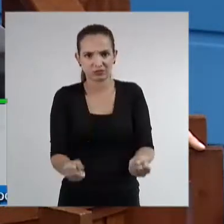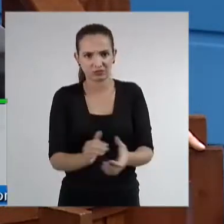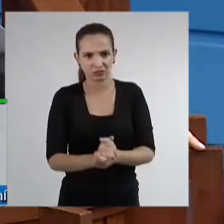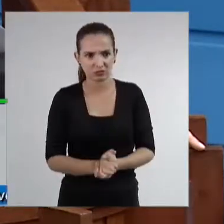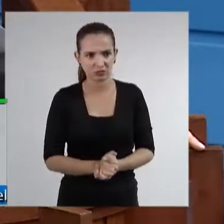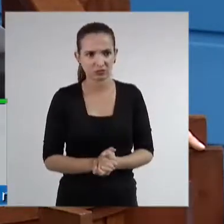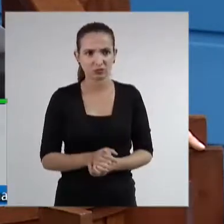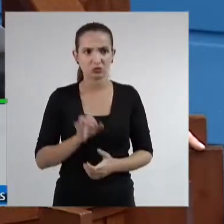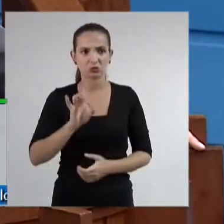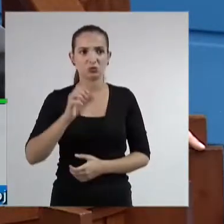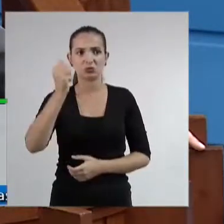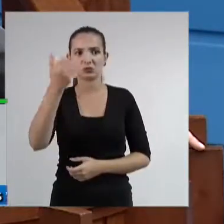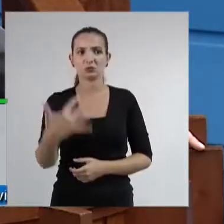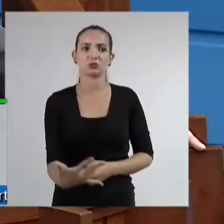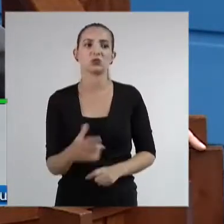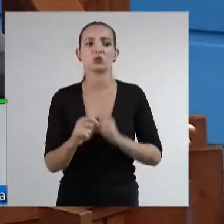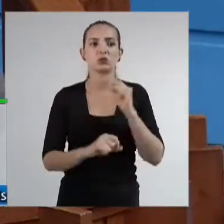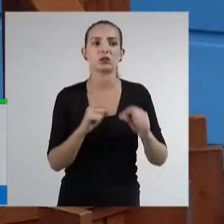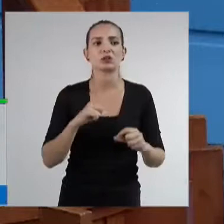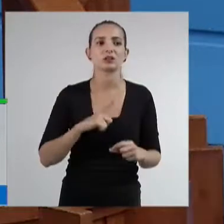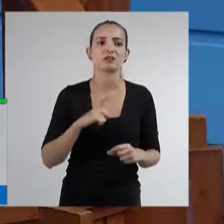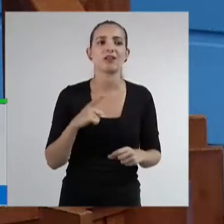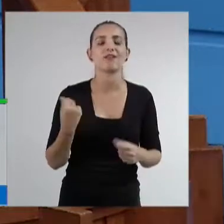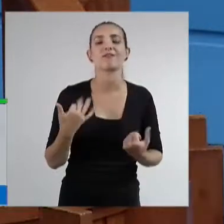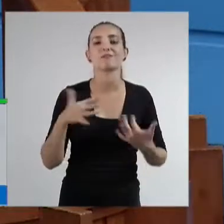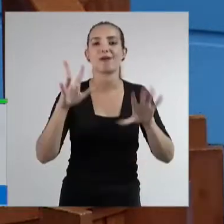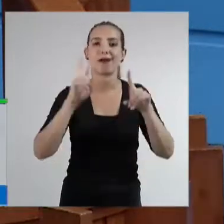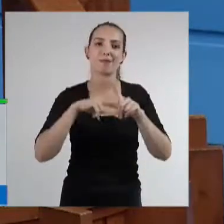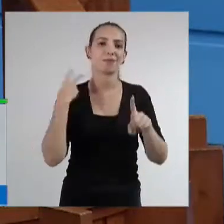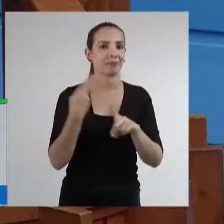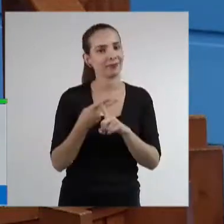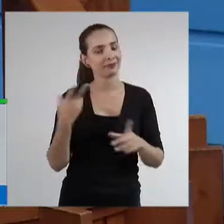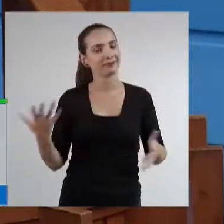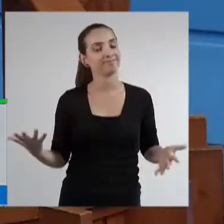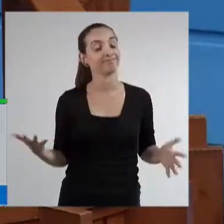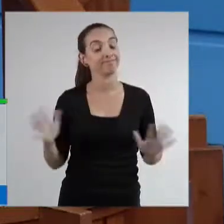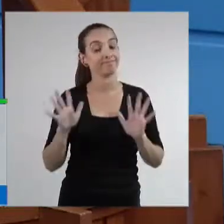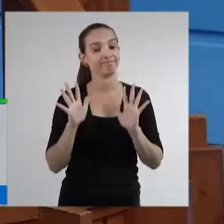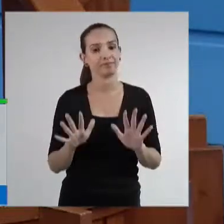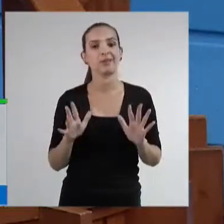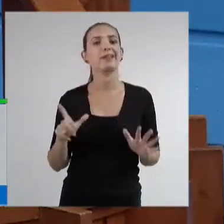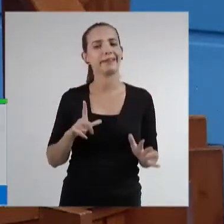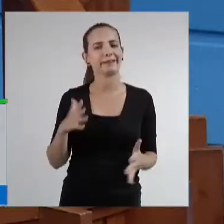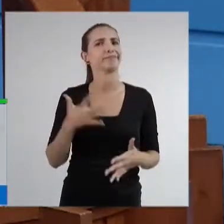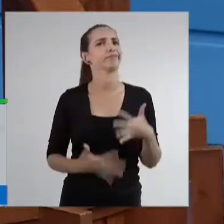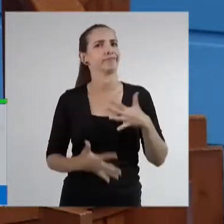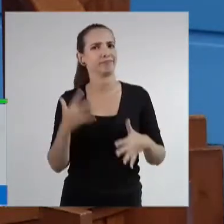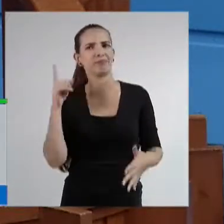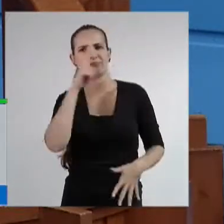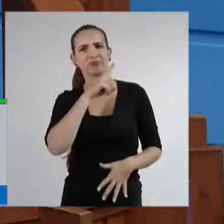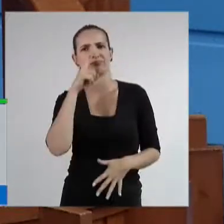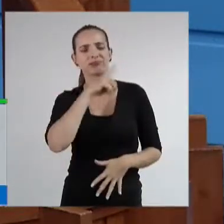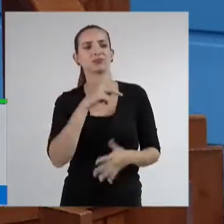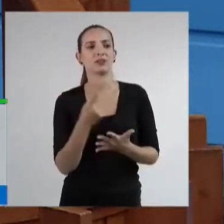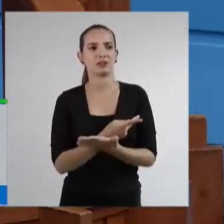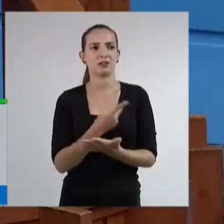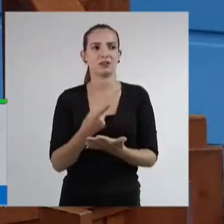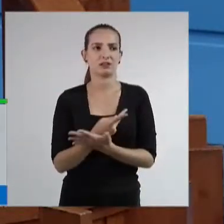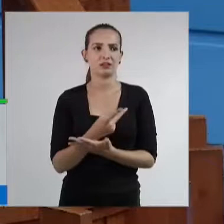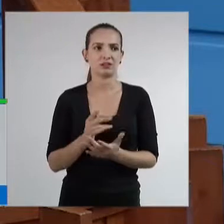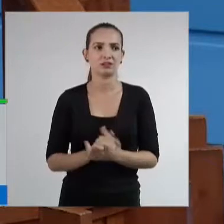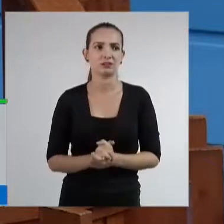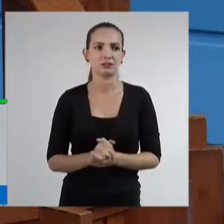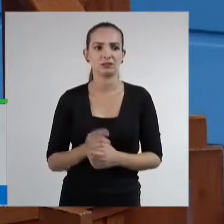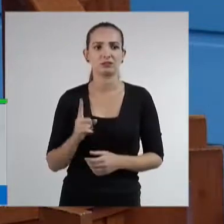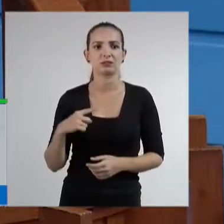só essa desculpa, na minha opinião, de que houve um aumento no consumo. Vários exemplos já foram dados, e nós queremos